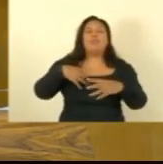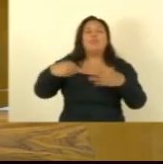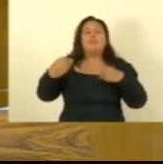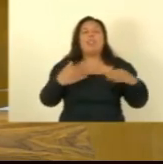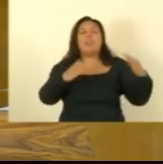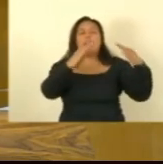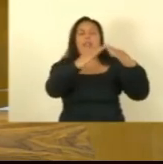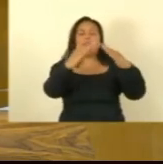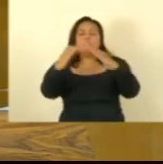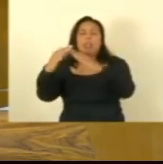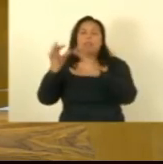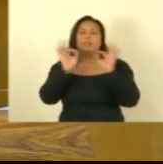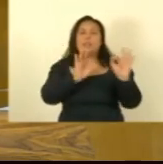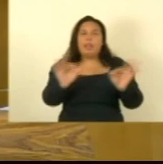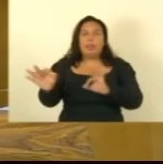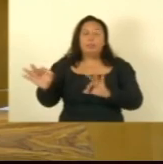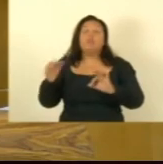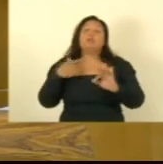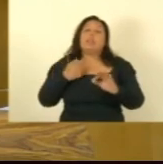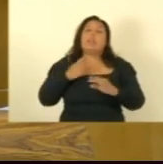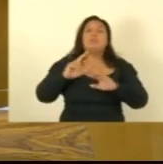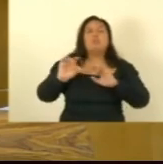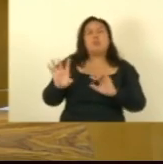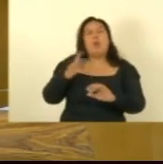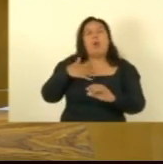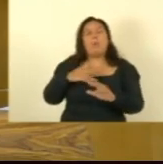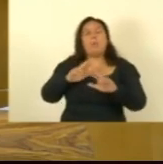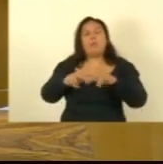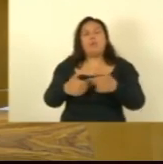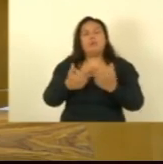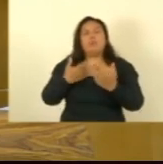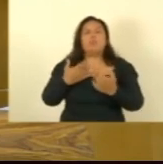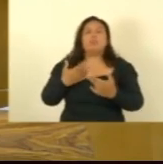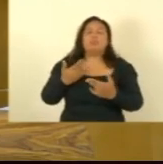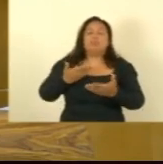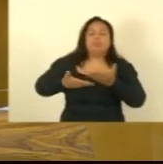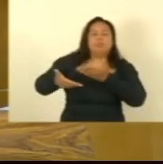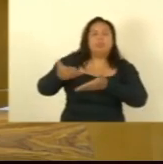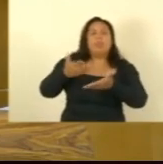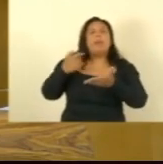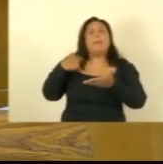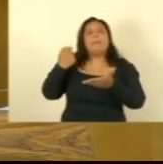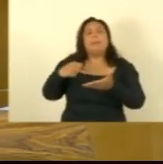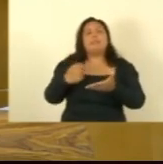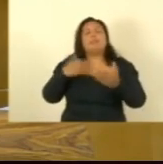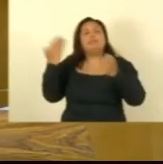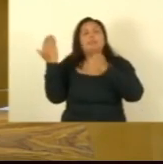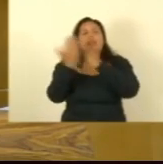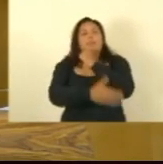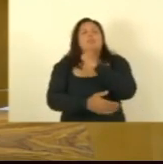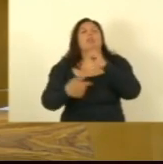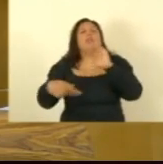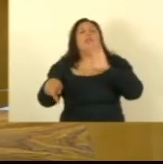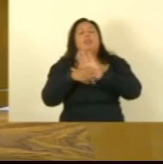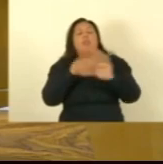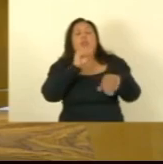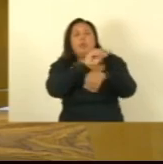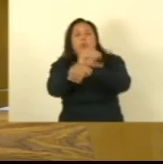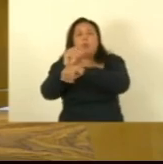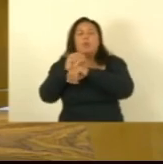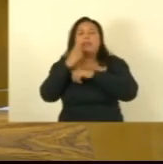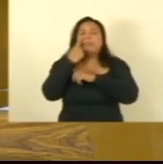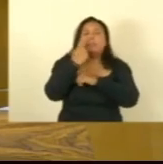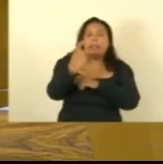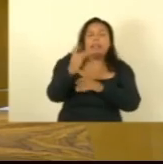abrigados, e que, em vez somente de corregedoria, ela precisa de uma defensoria que cuide dos legítimos interesses